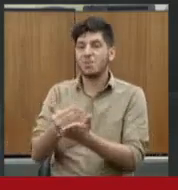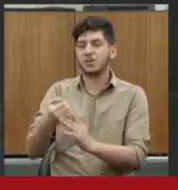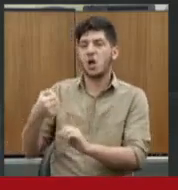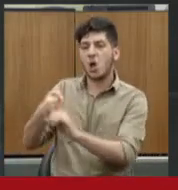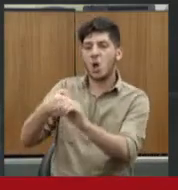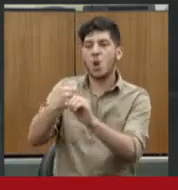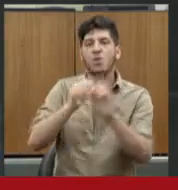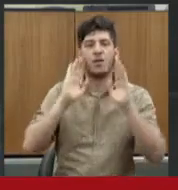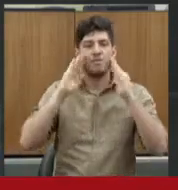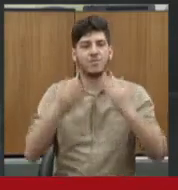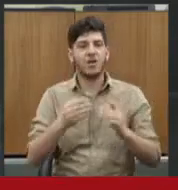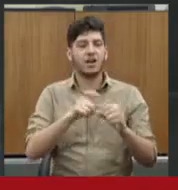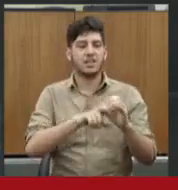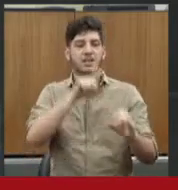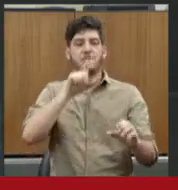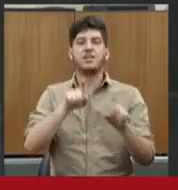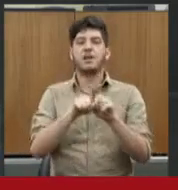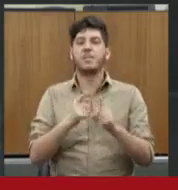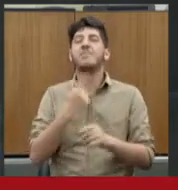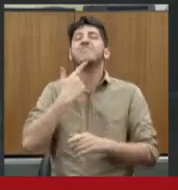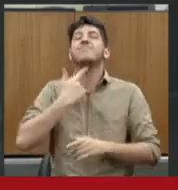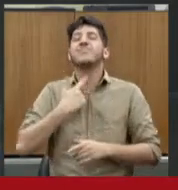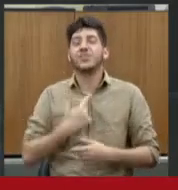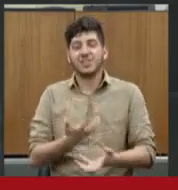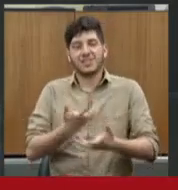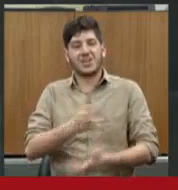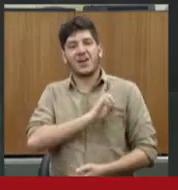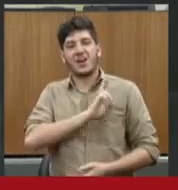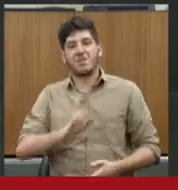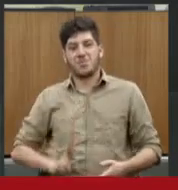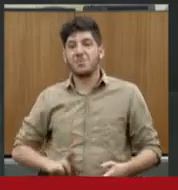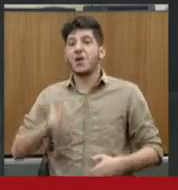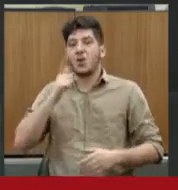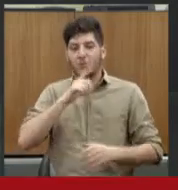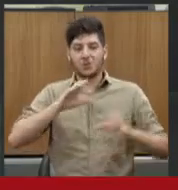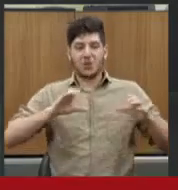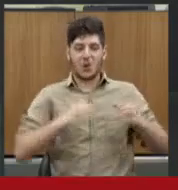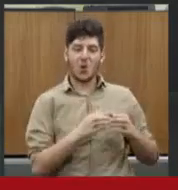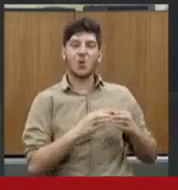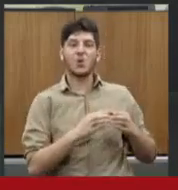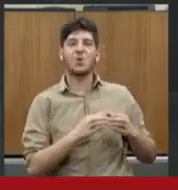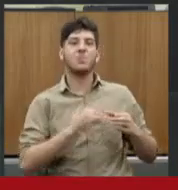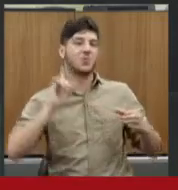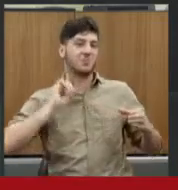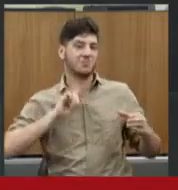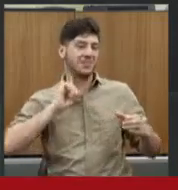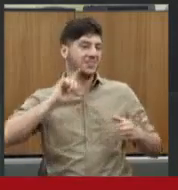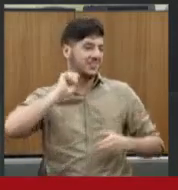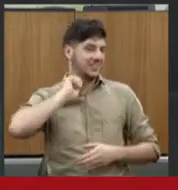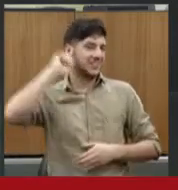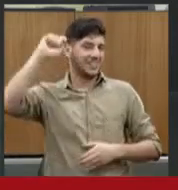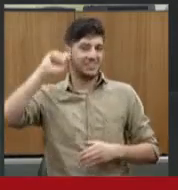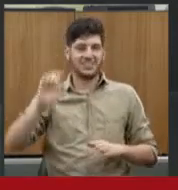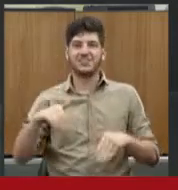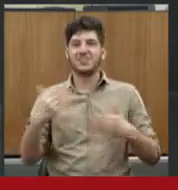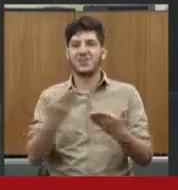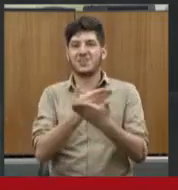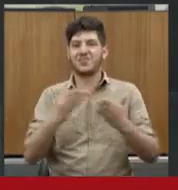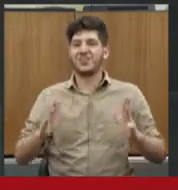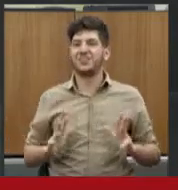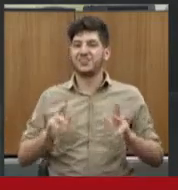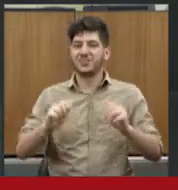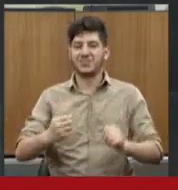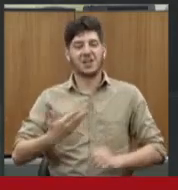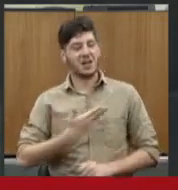os primeiros anseios republicanos que levaram à Inconfidência com seu destemido mártir Tiradentes. Senhoras, senhores, amigos e